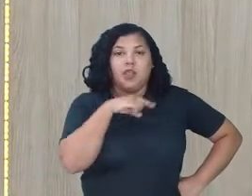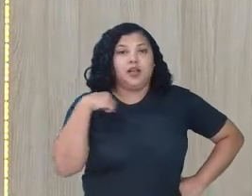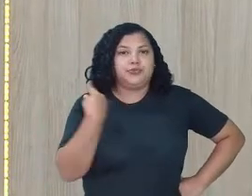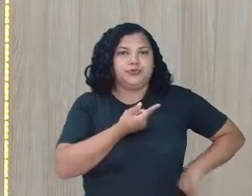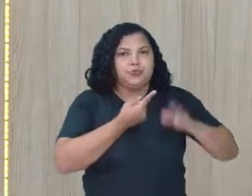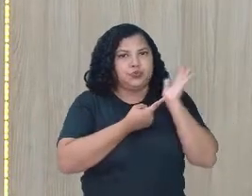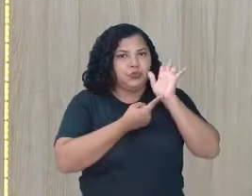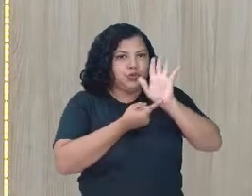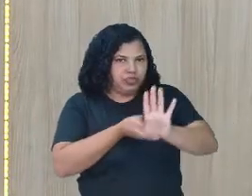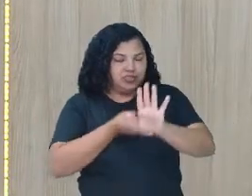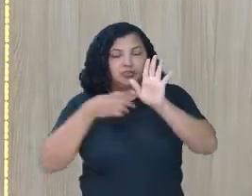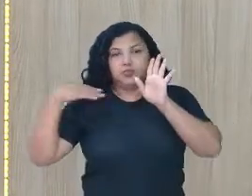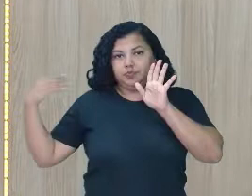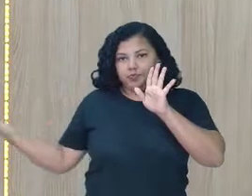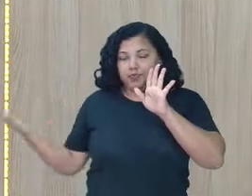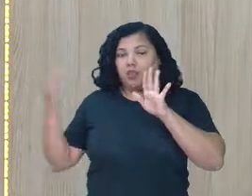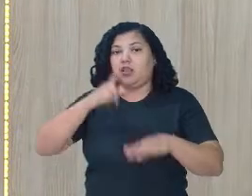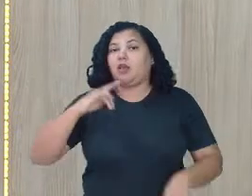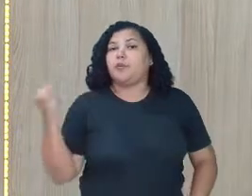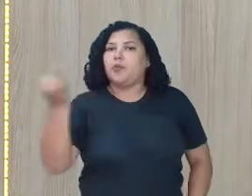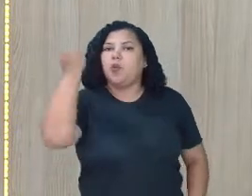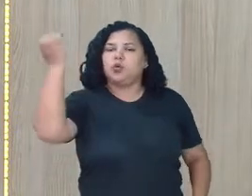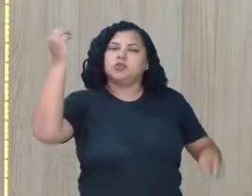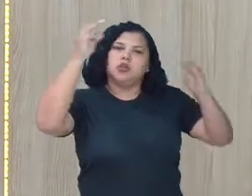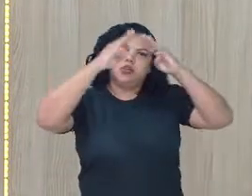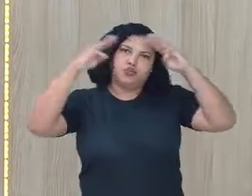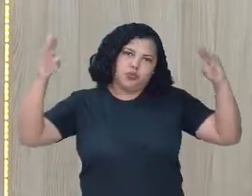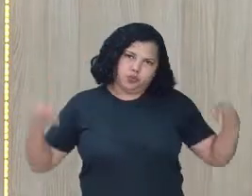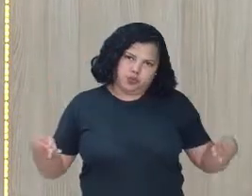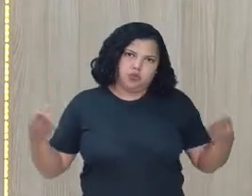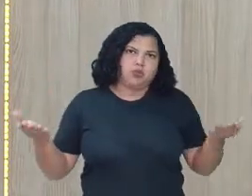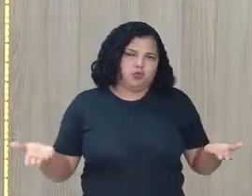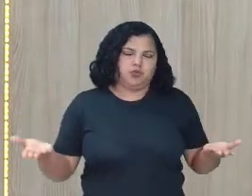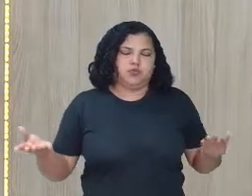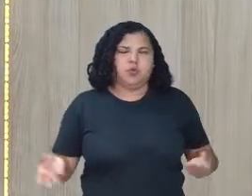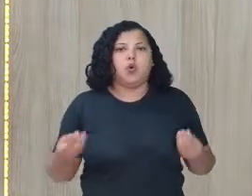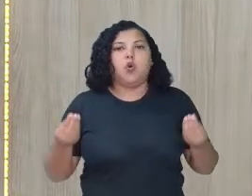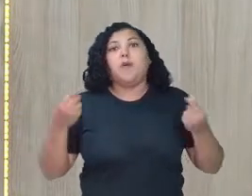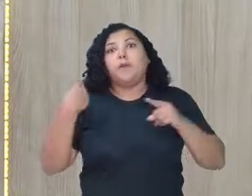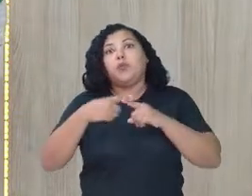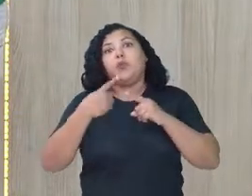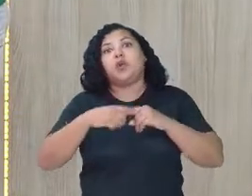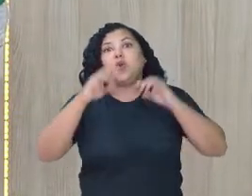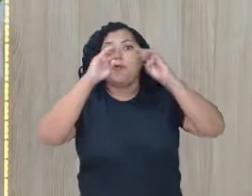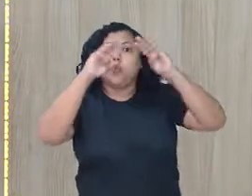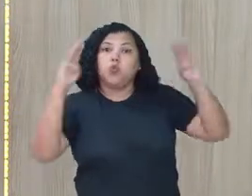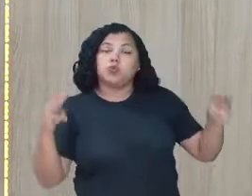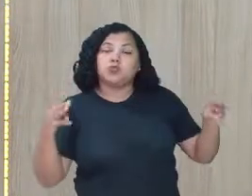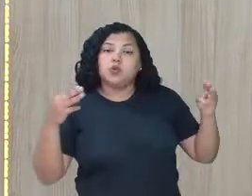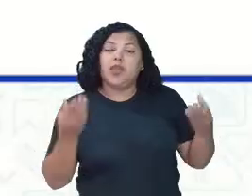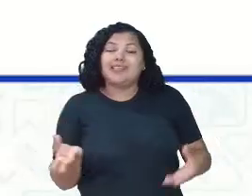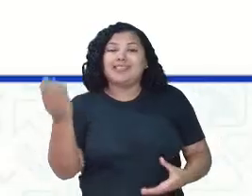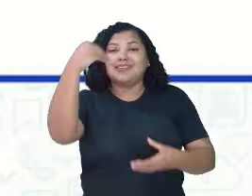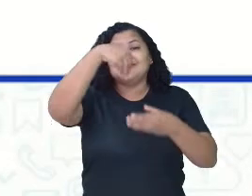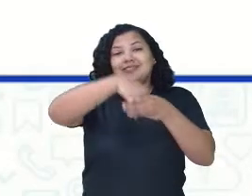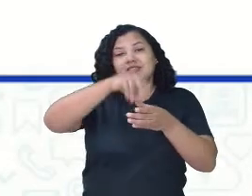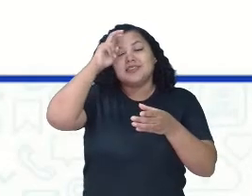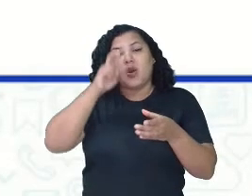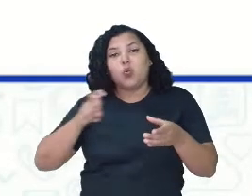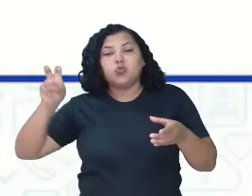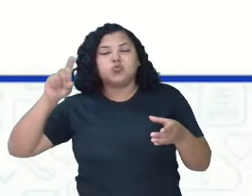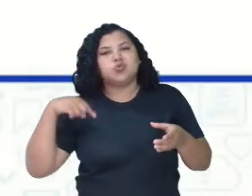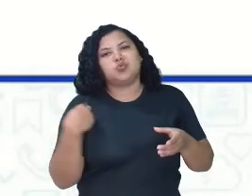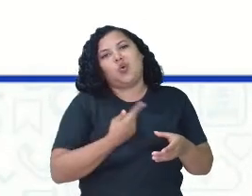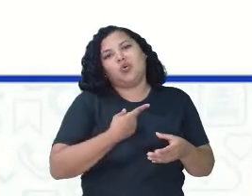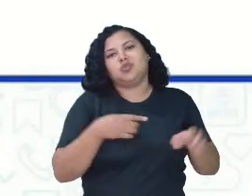nossa fala, né? A importância do museu como um elemento, parte da nossa cultura, da nossa